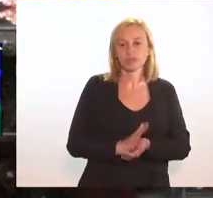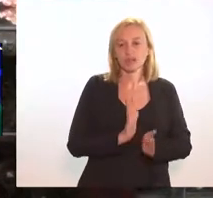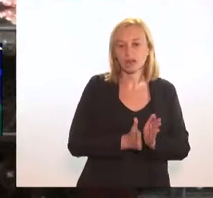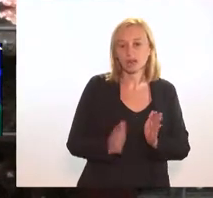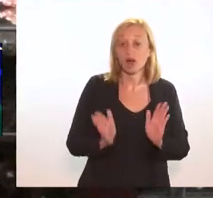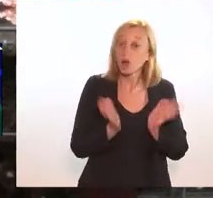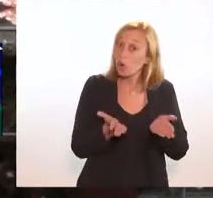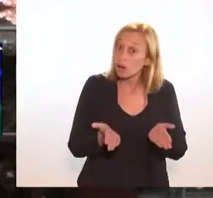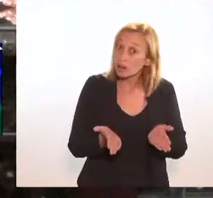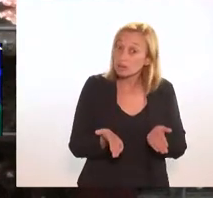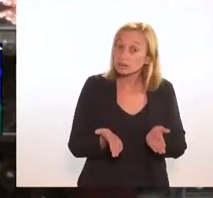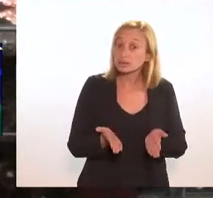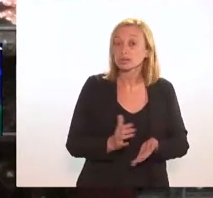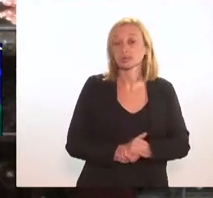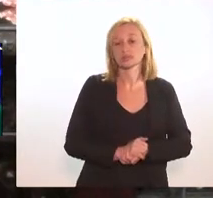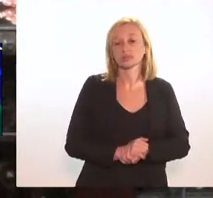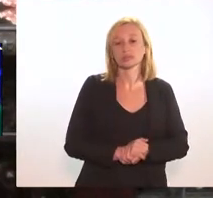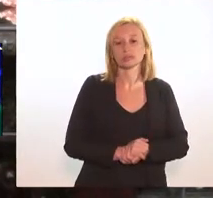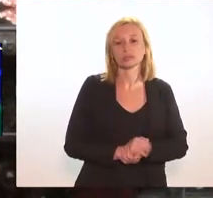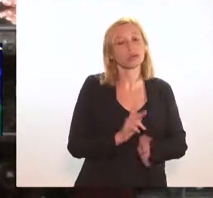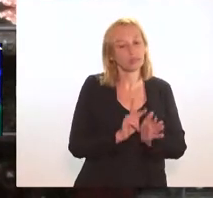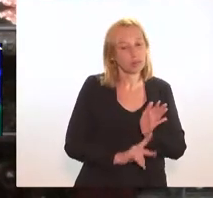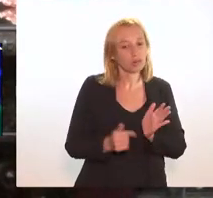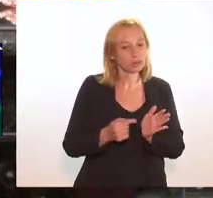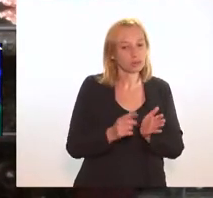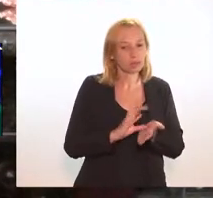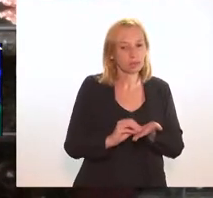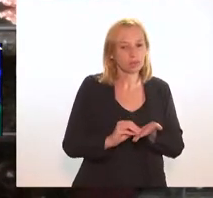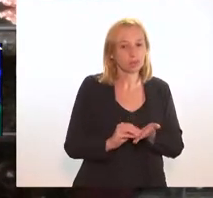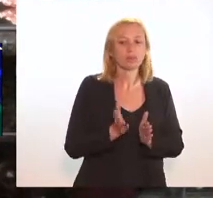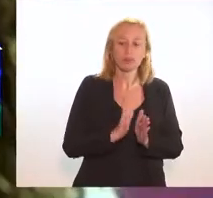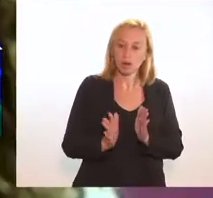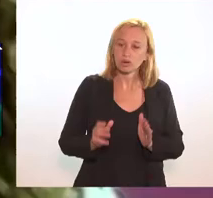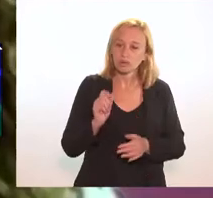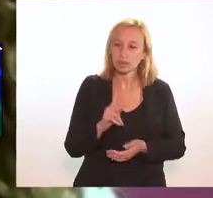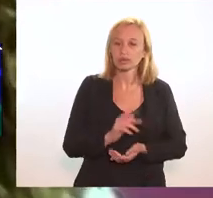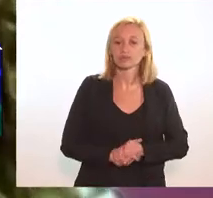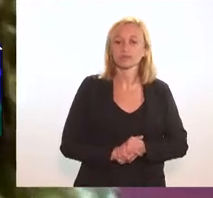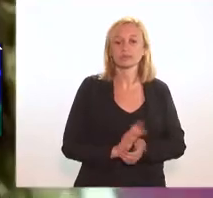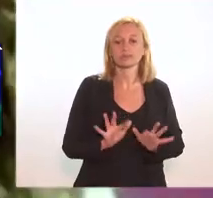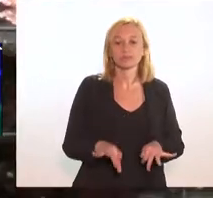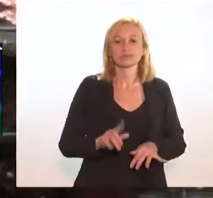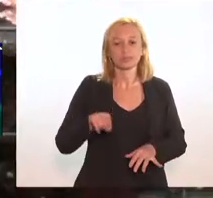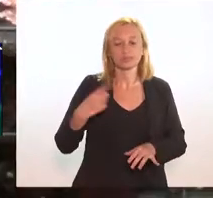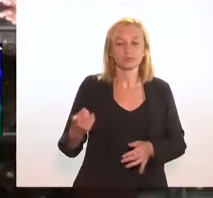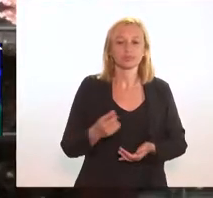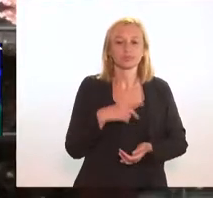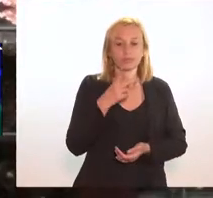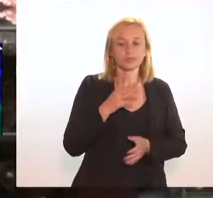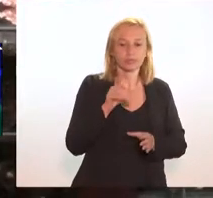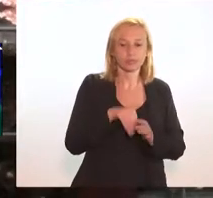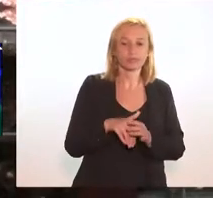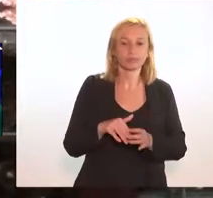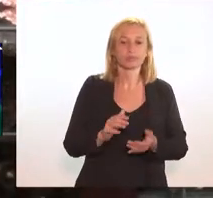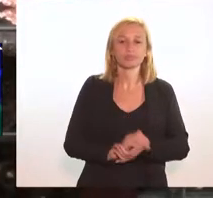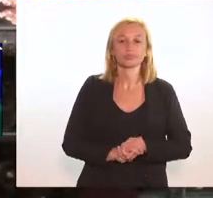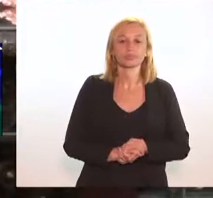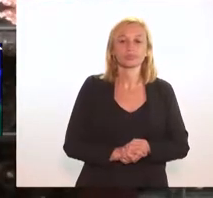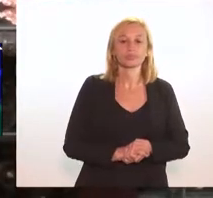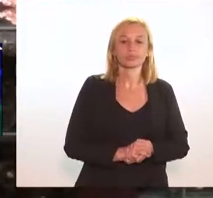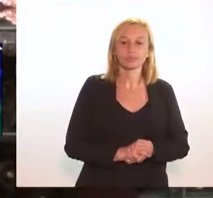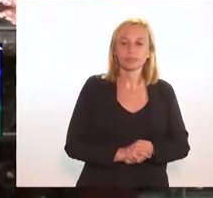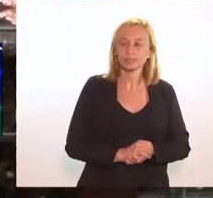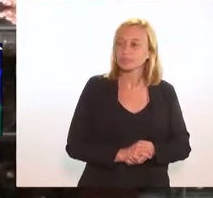posso lidar agora, mas tem que ser sobre a pauta. Não, pela ordem. Ao desculpa. Final, depois da declaração abstenção. De voto. Anuncio.